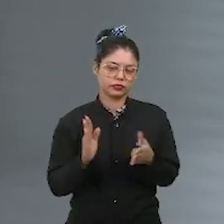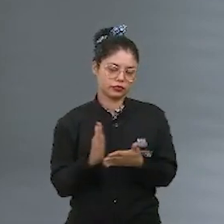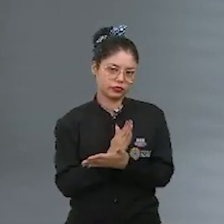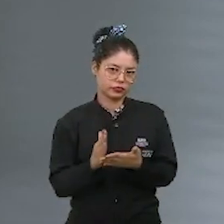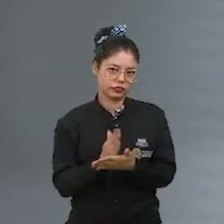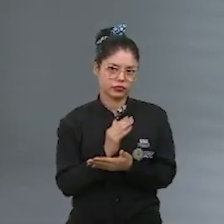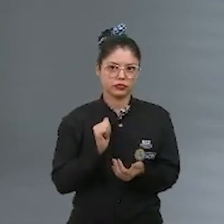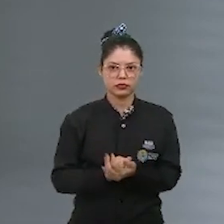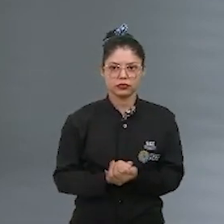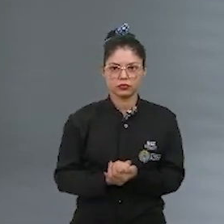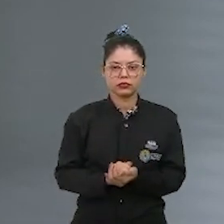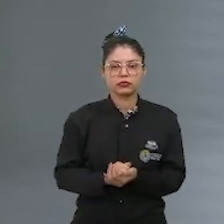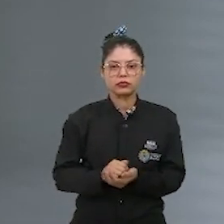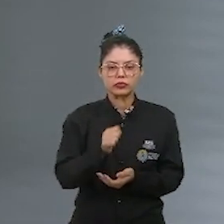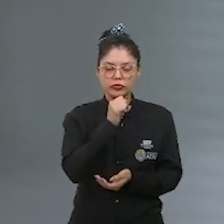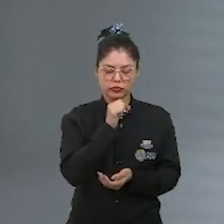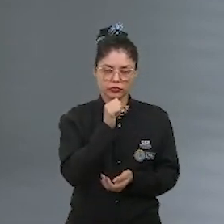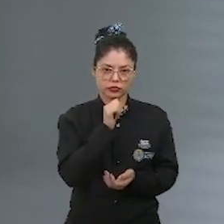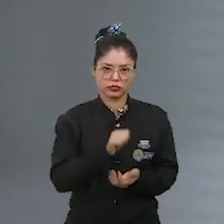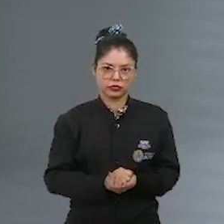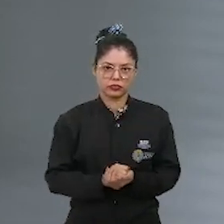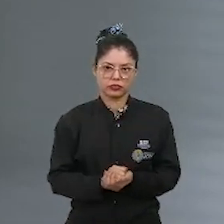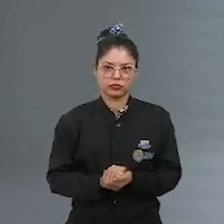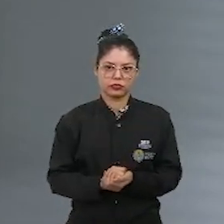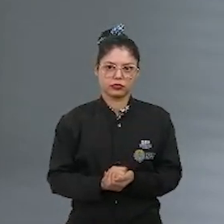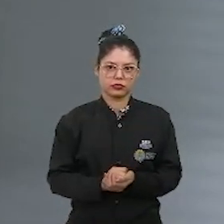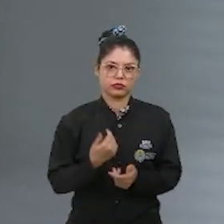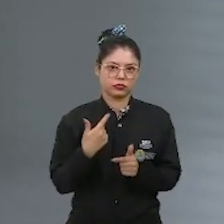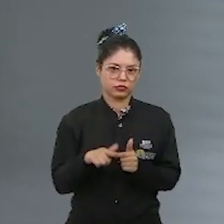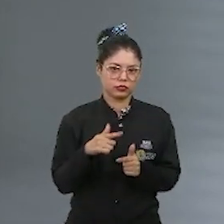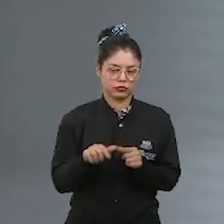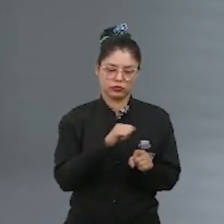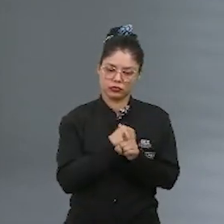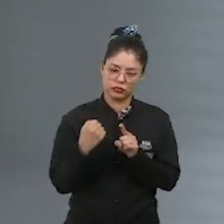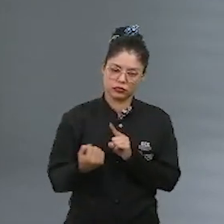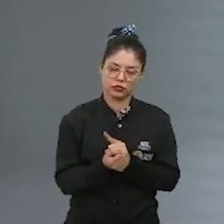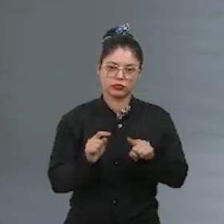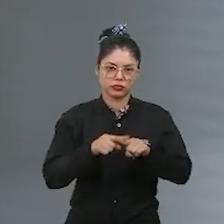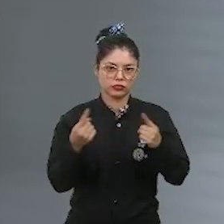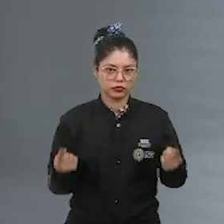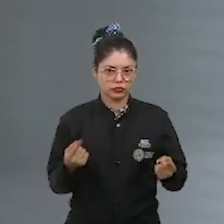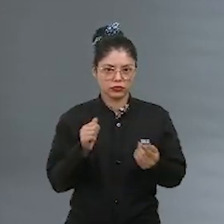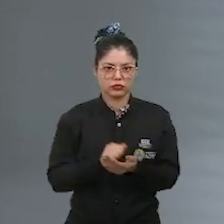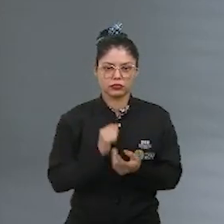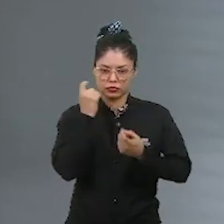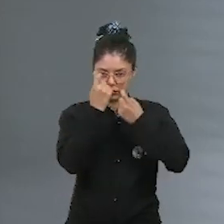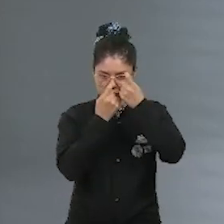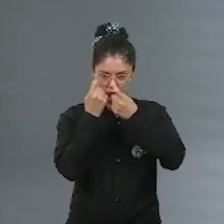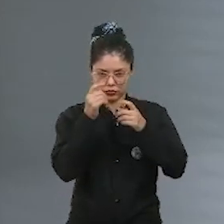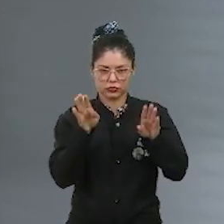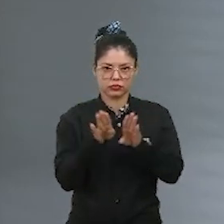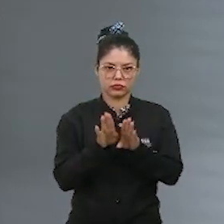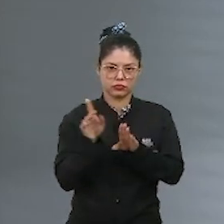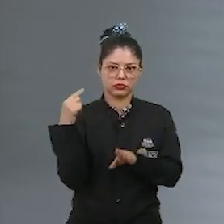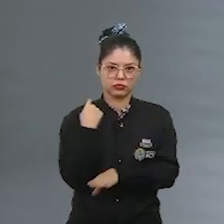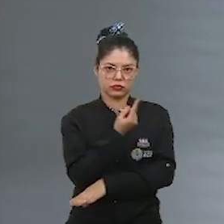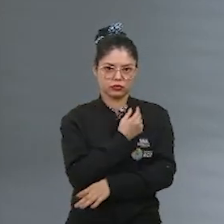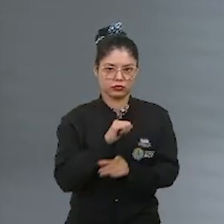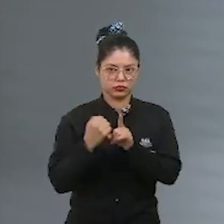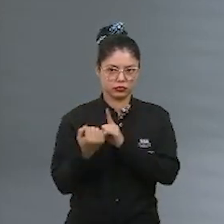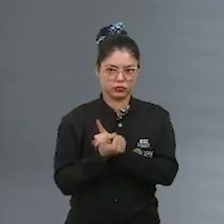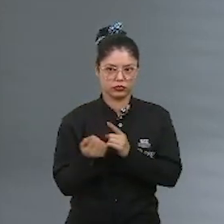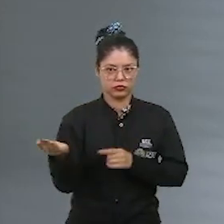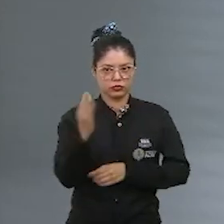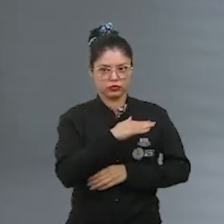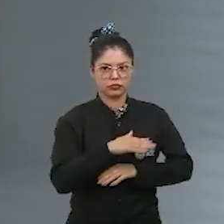que não está alheio aos problemas sociais, mas sim alguém que está preocupado com a nossa sociedade.